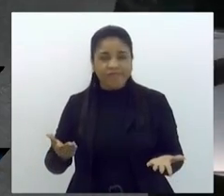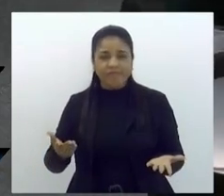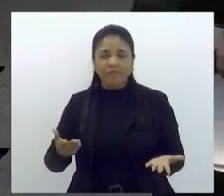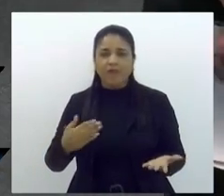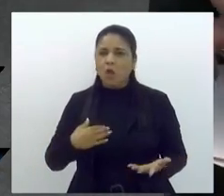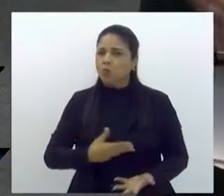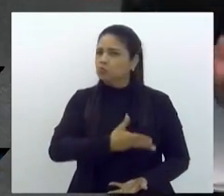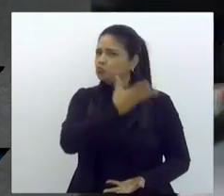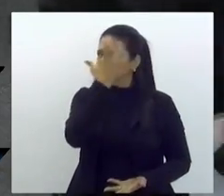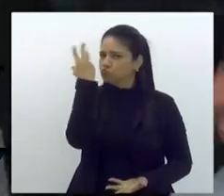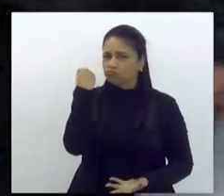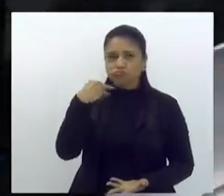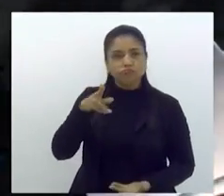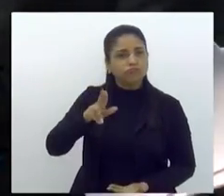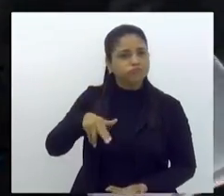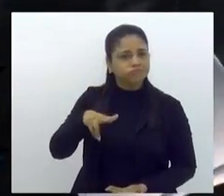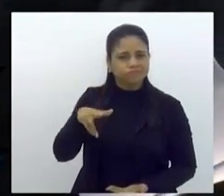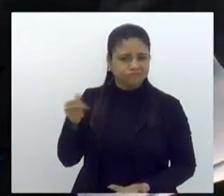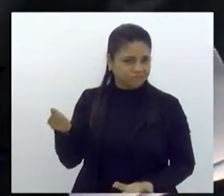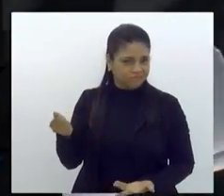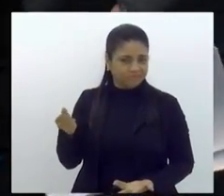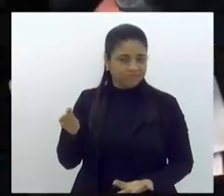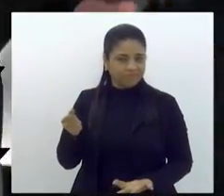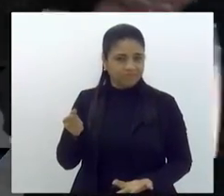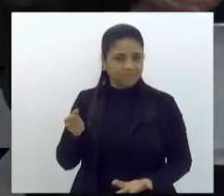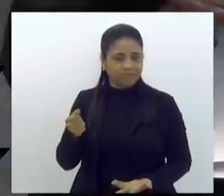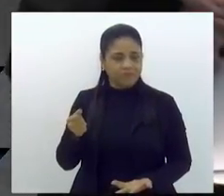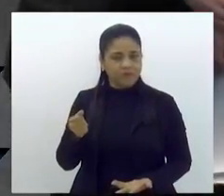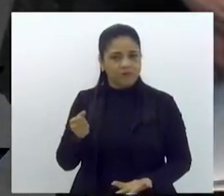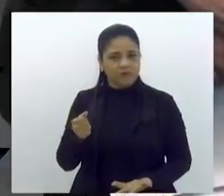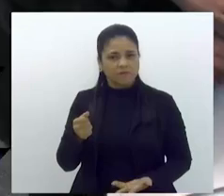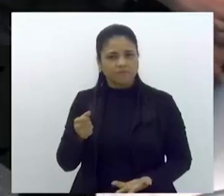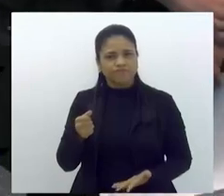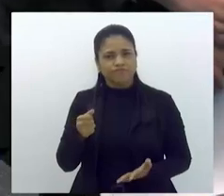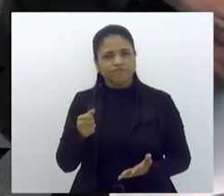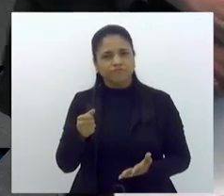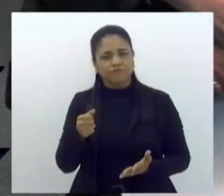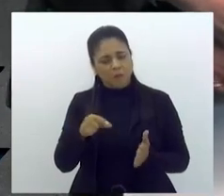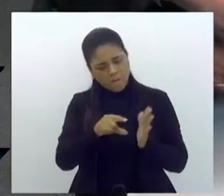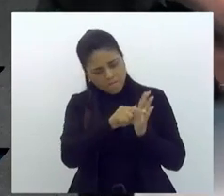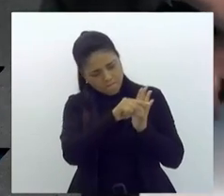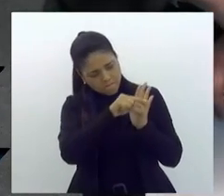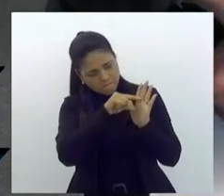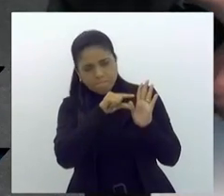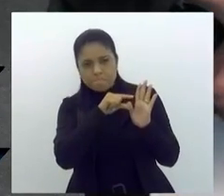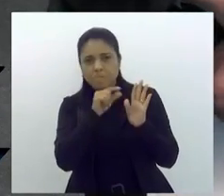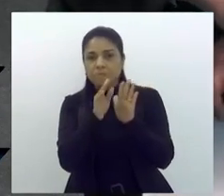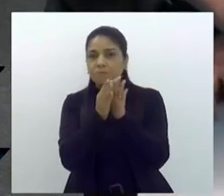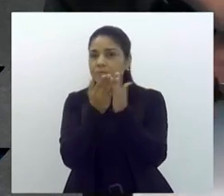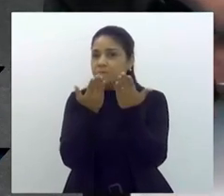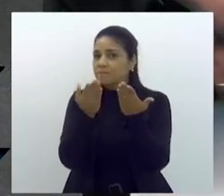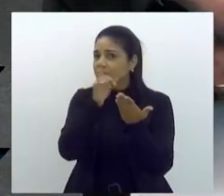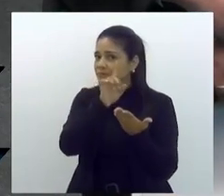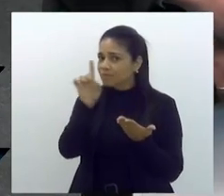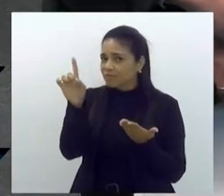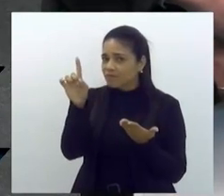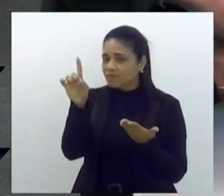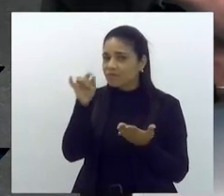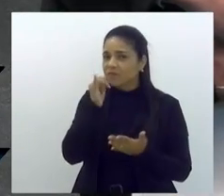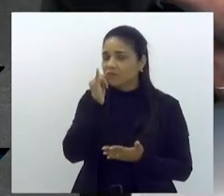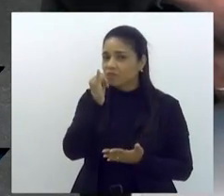esqueci de um trechinho muito pequenininho da Bíblia que diz o seguinte